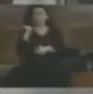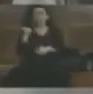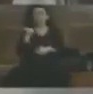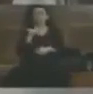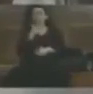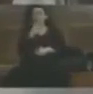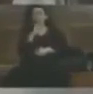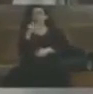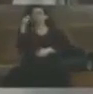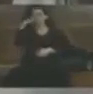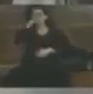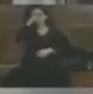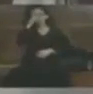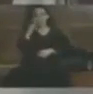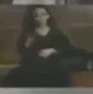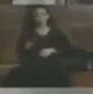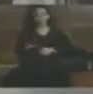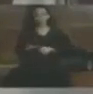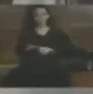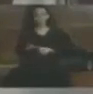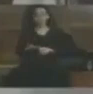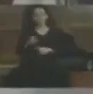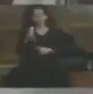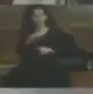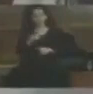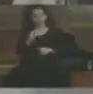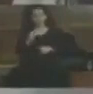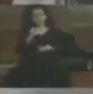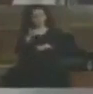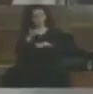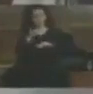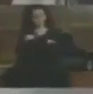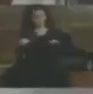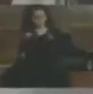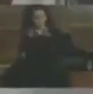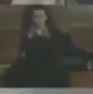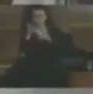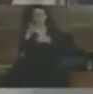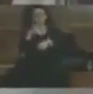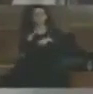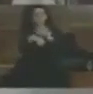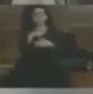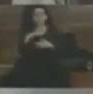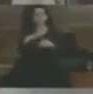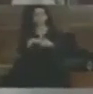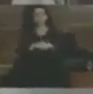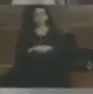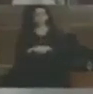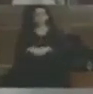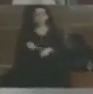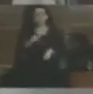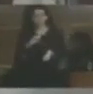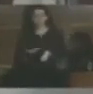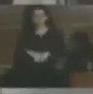facada. É isso que eles querem democracia, eles querem bagunça. E aí tem